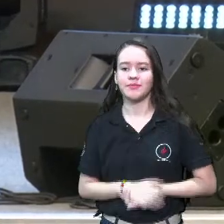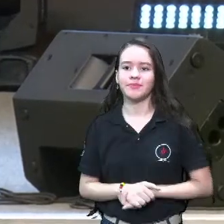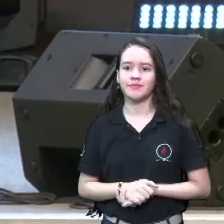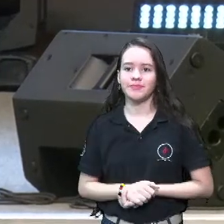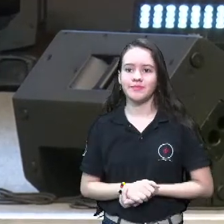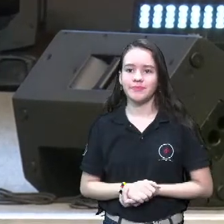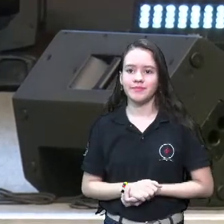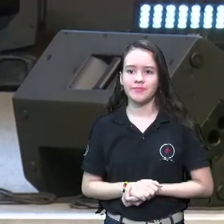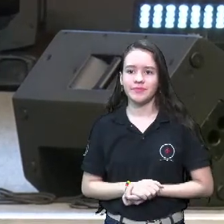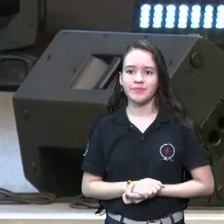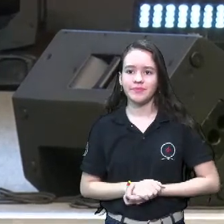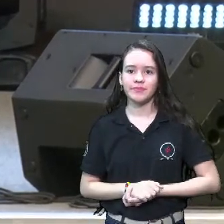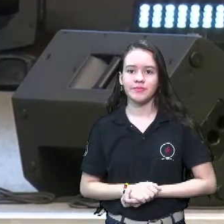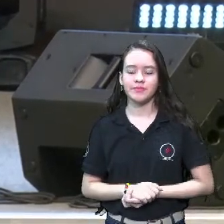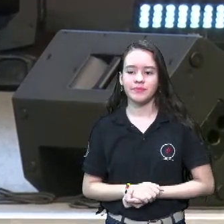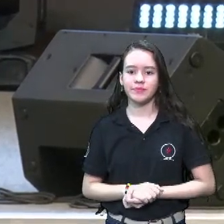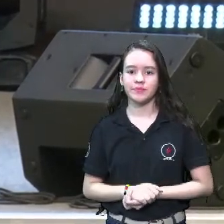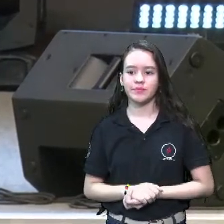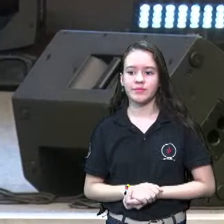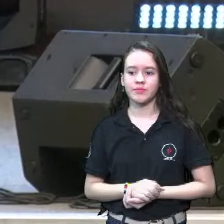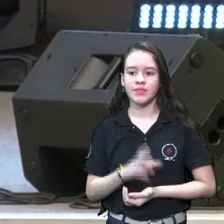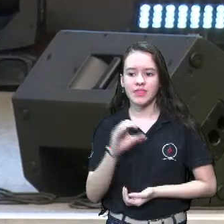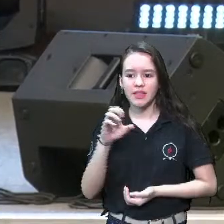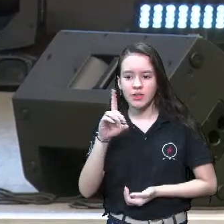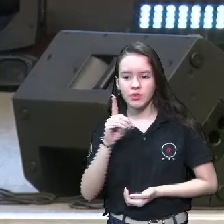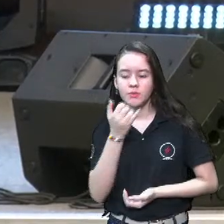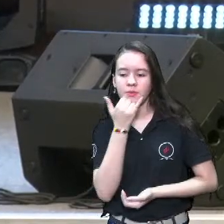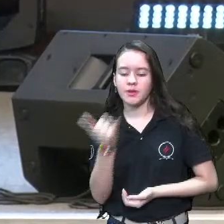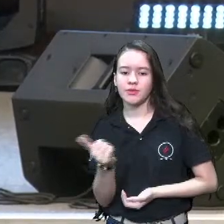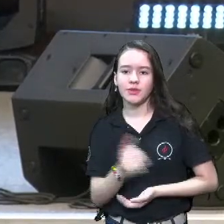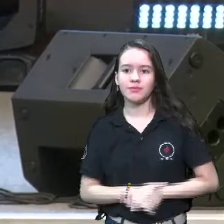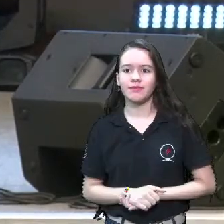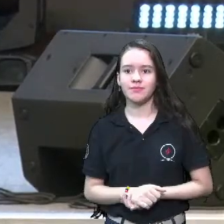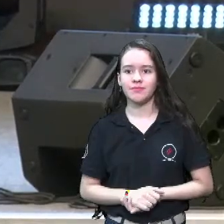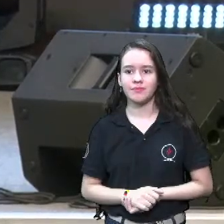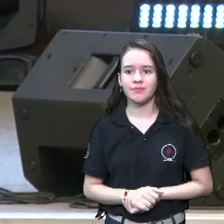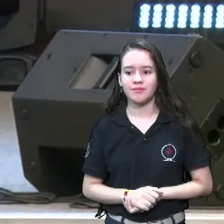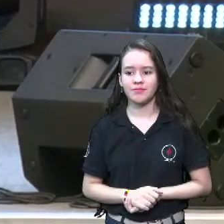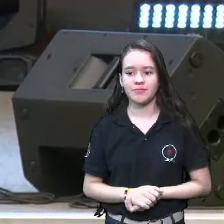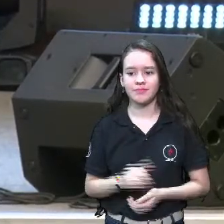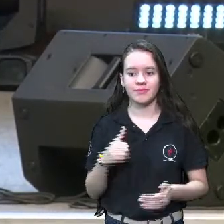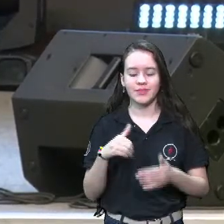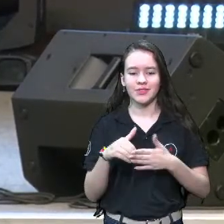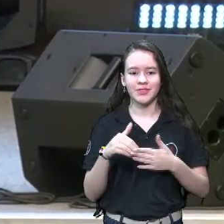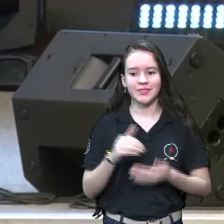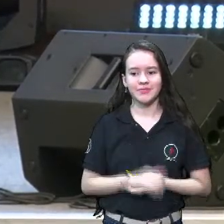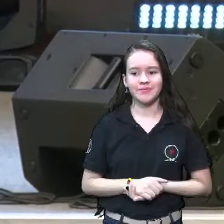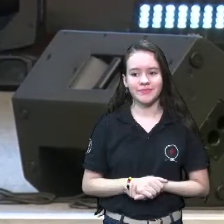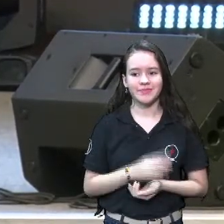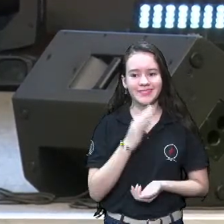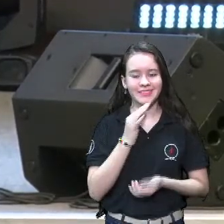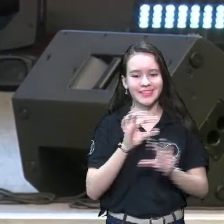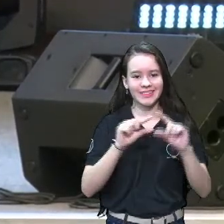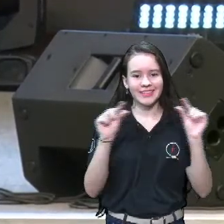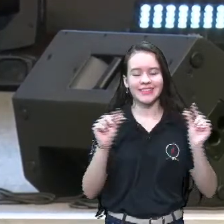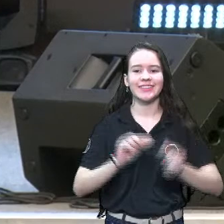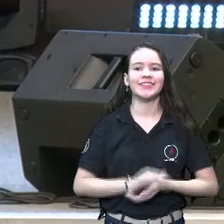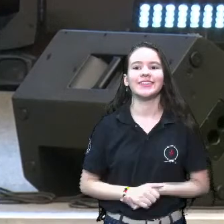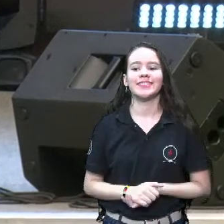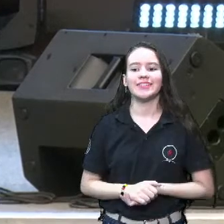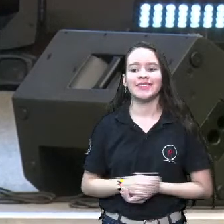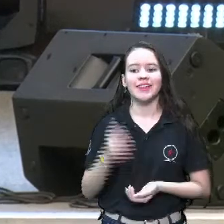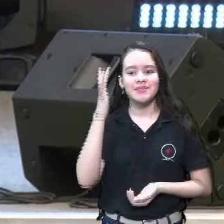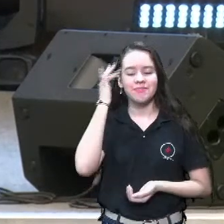Eu diria para ele assim, ó: é cedo demais para perdoar. Está muito recente, já ouviu isso? Passa amanhã,